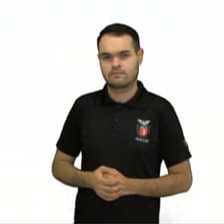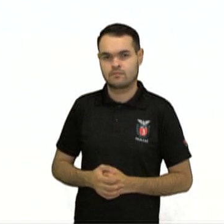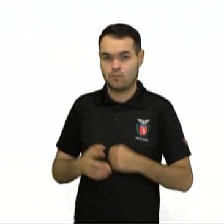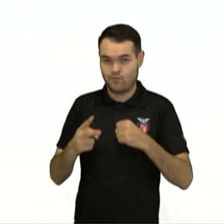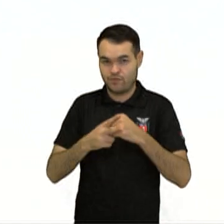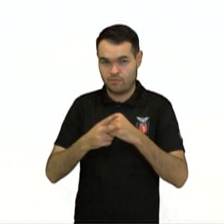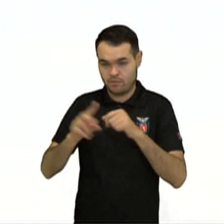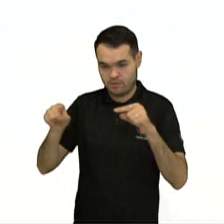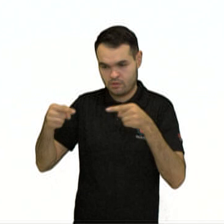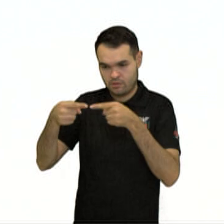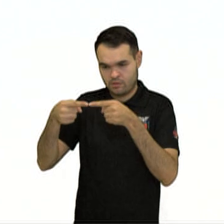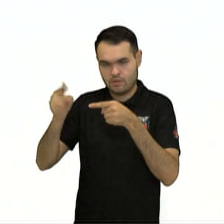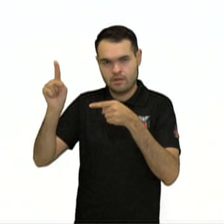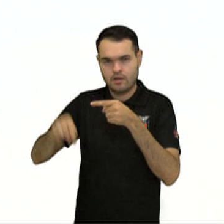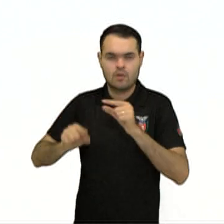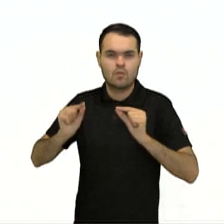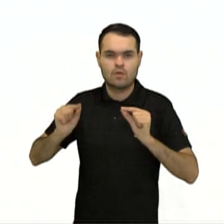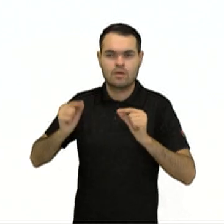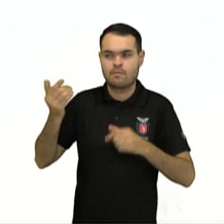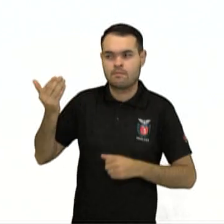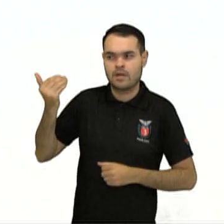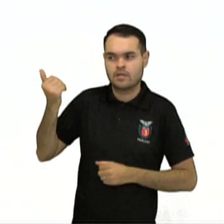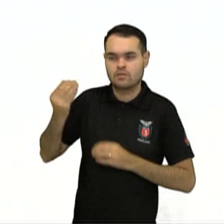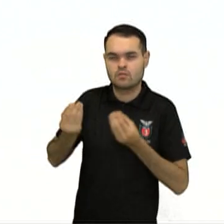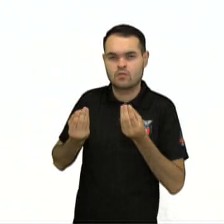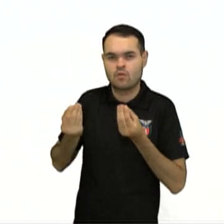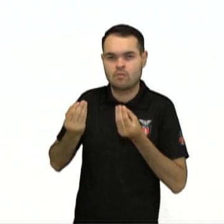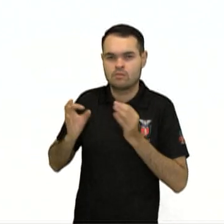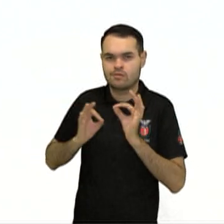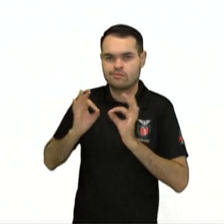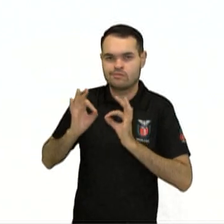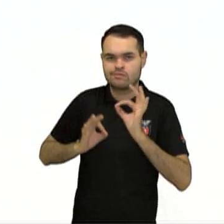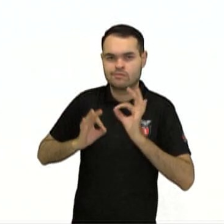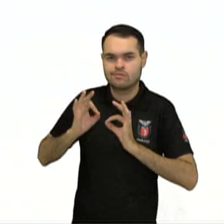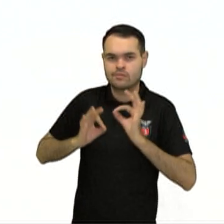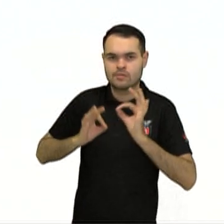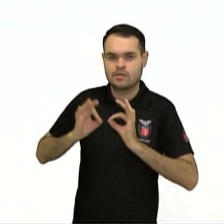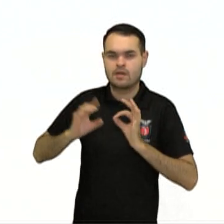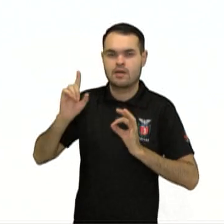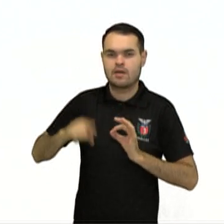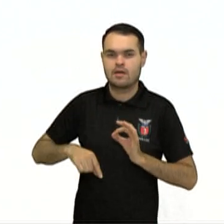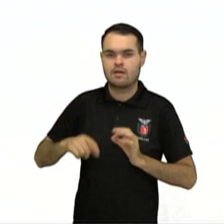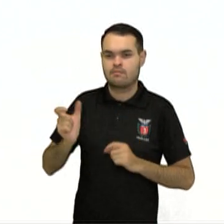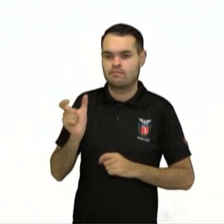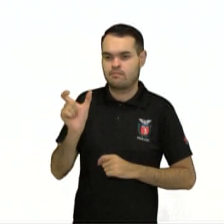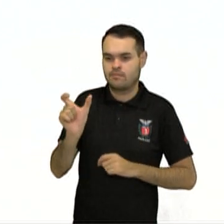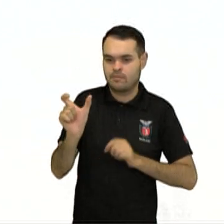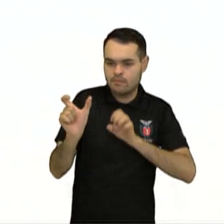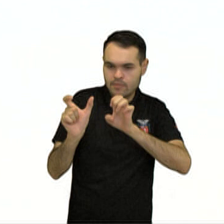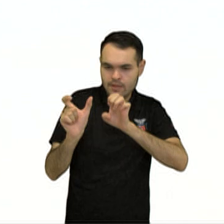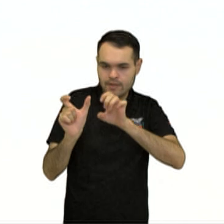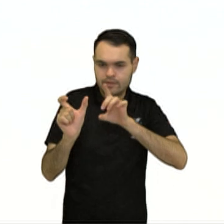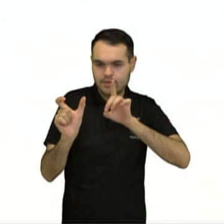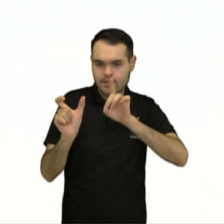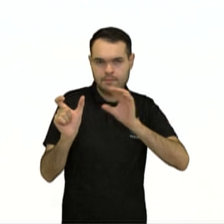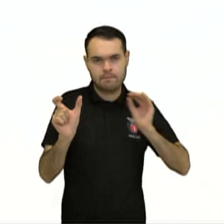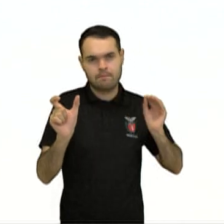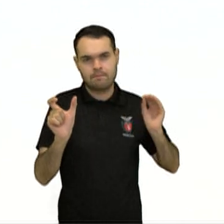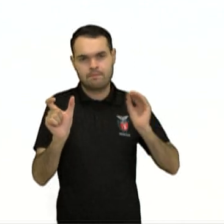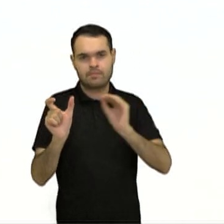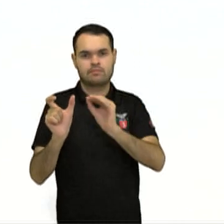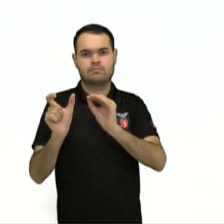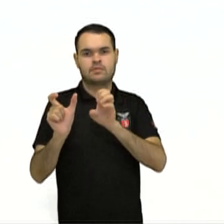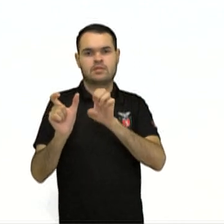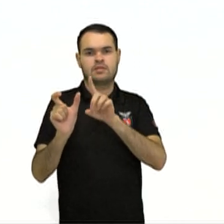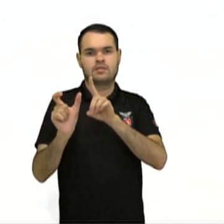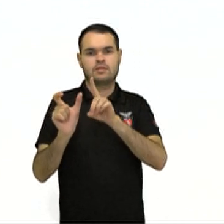verbos regulares, eles são formados no passado ou no passado particípio, acrescentando o ed. Então você tem um verbo,